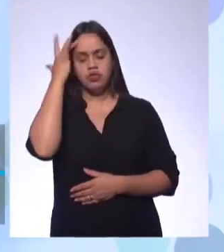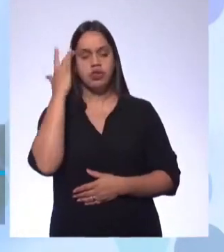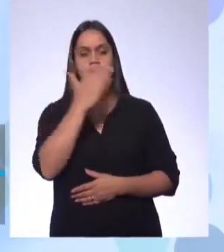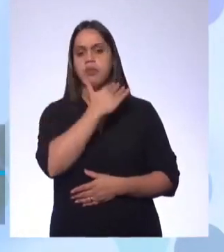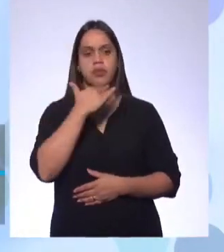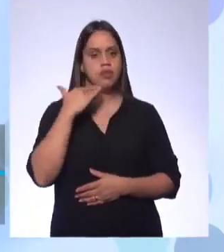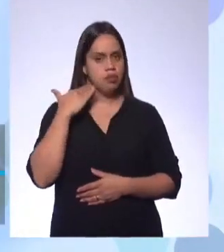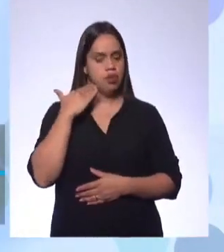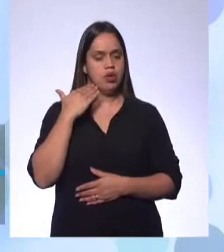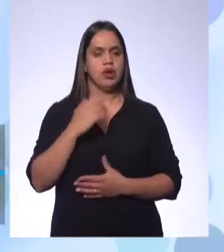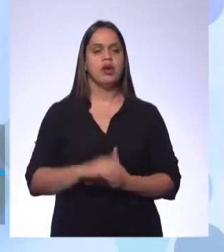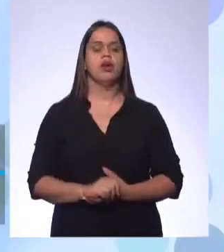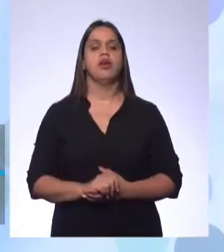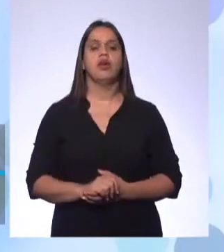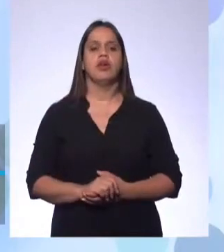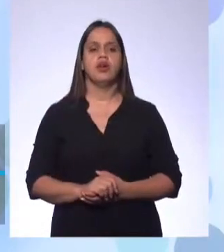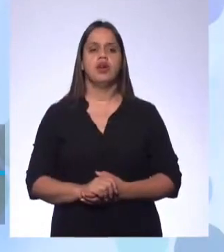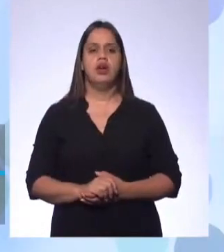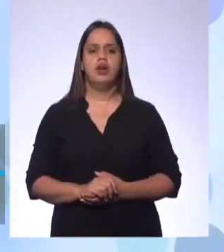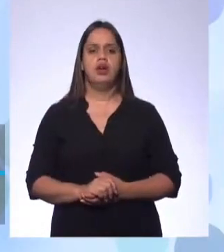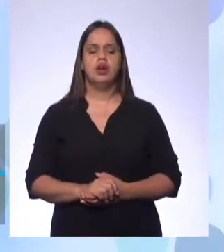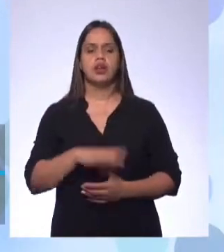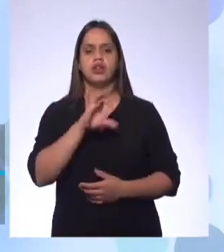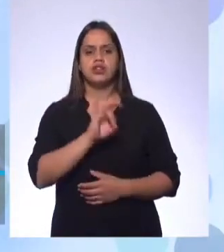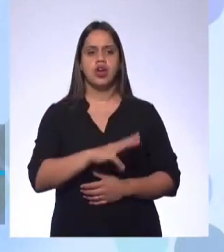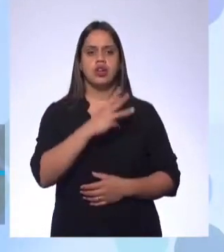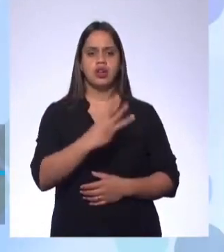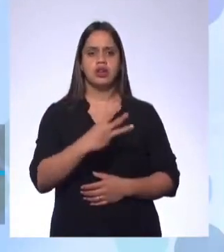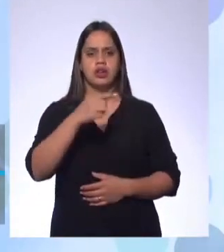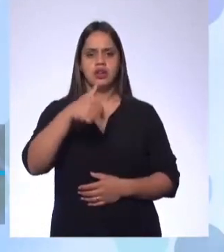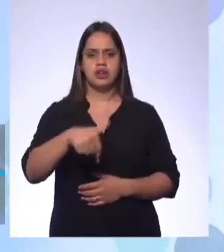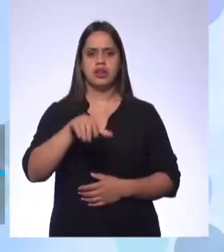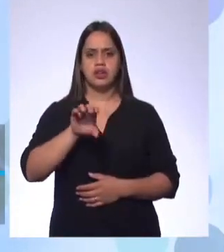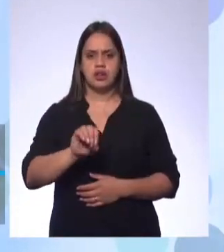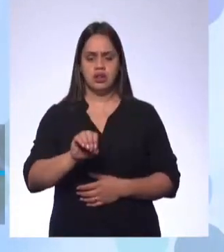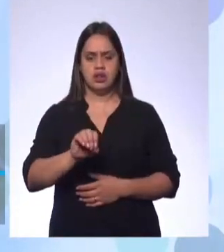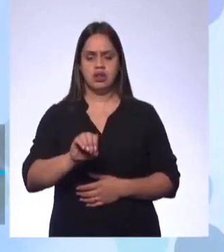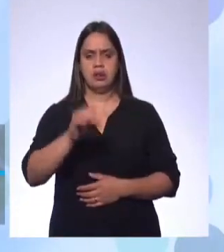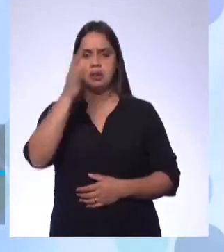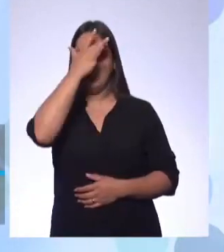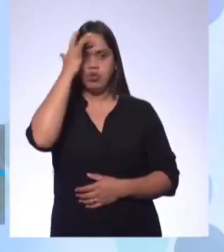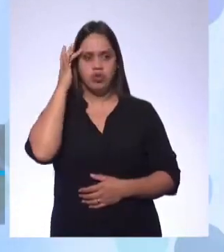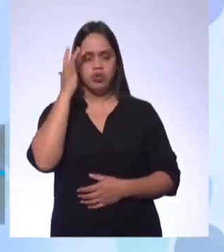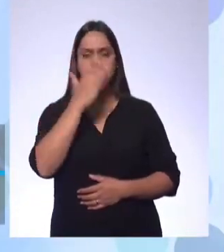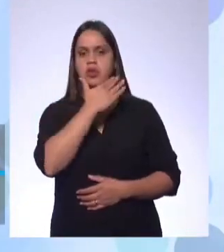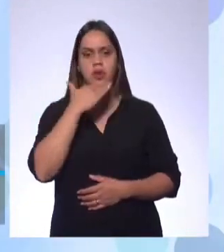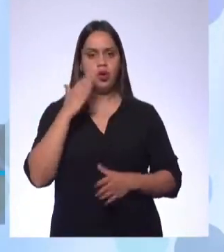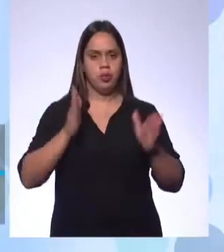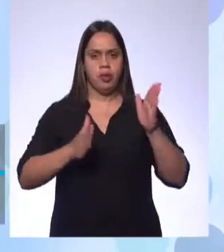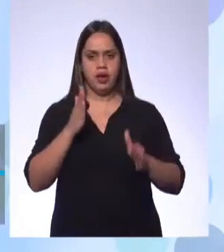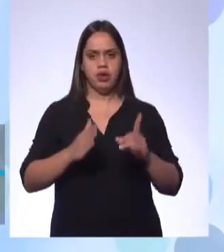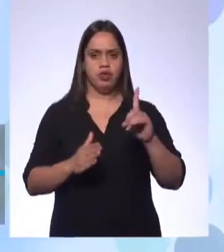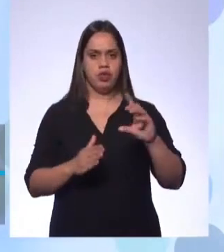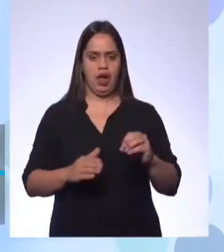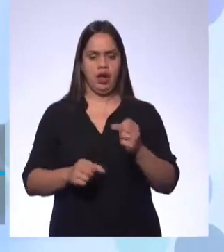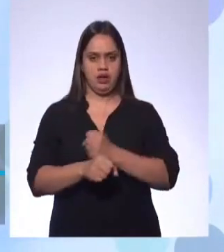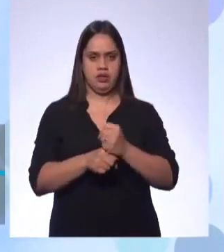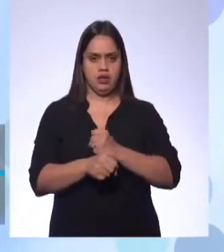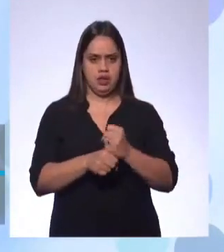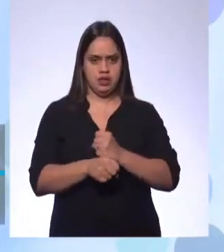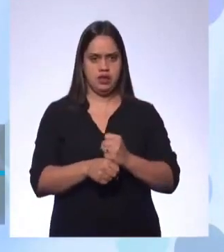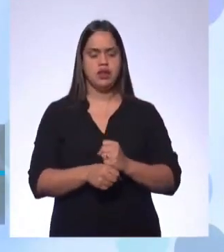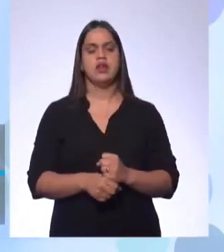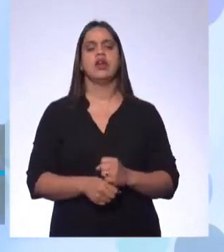tiveram vítimas fatais. Só foram 370 vítimas em 10 anos de